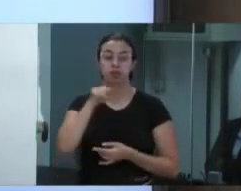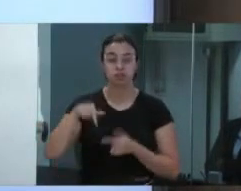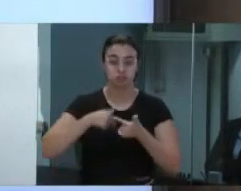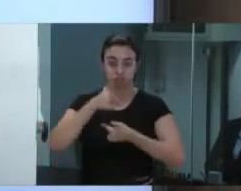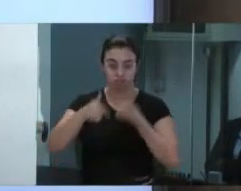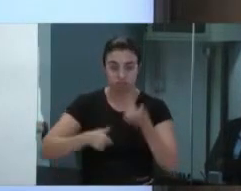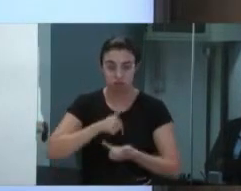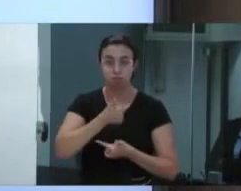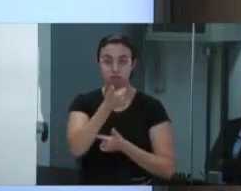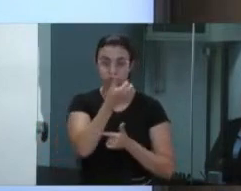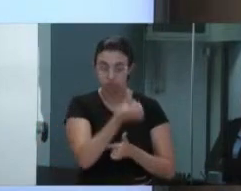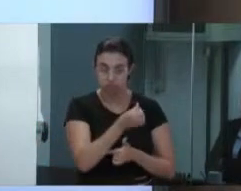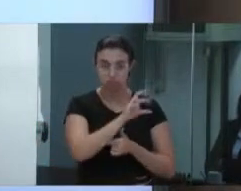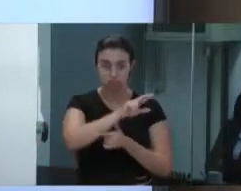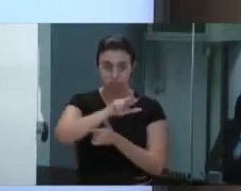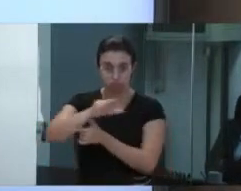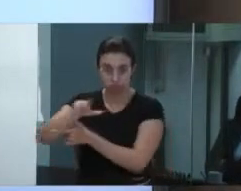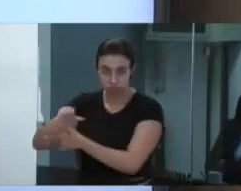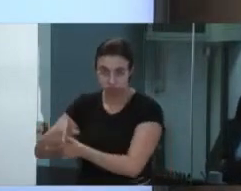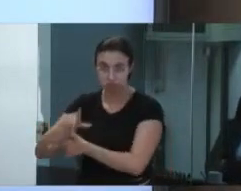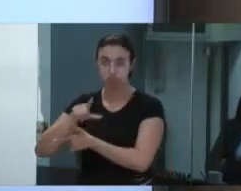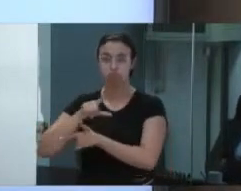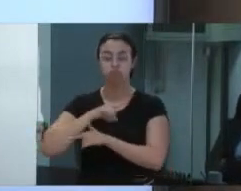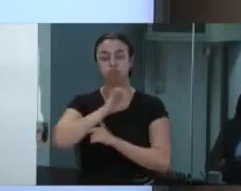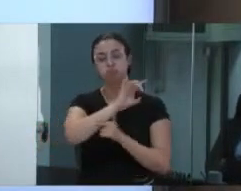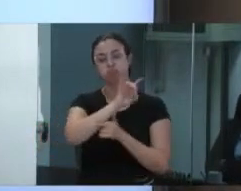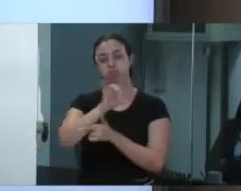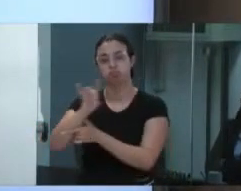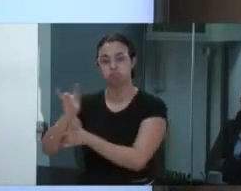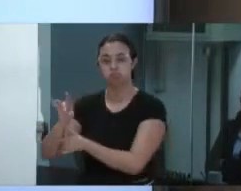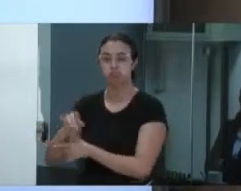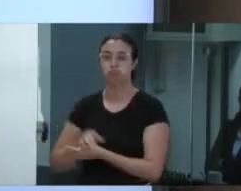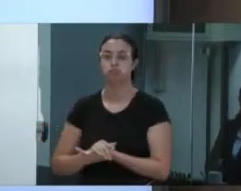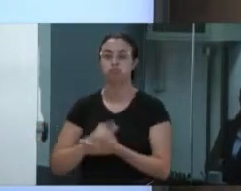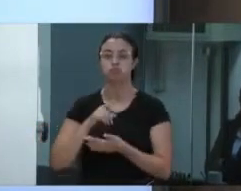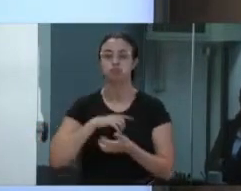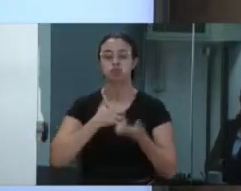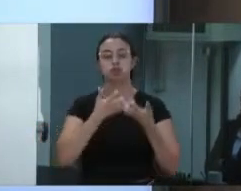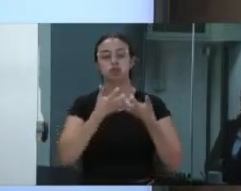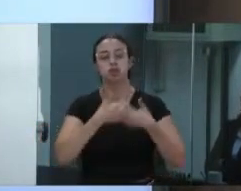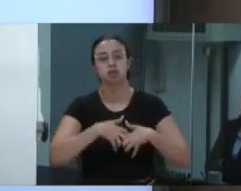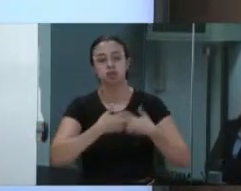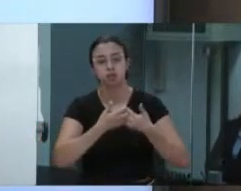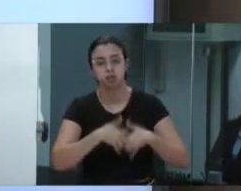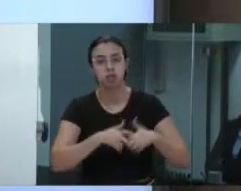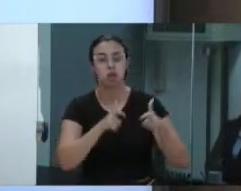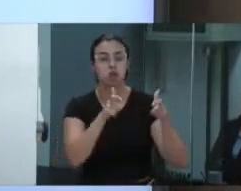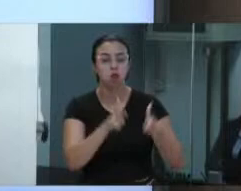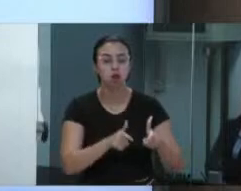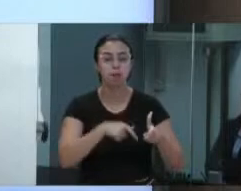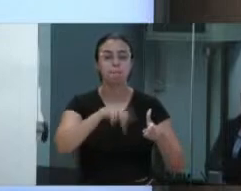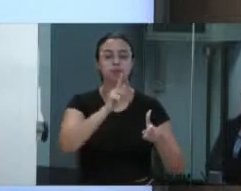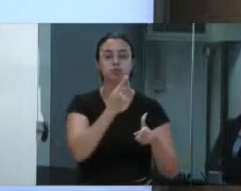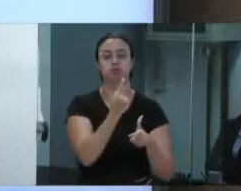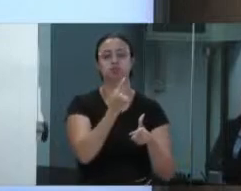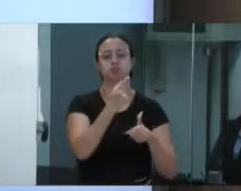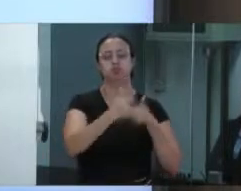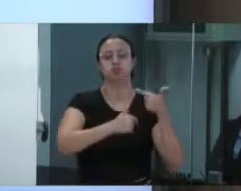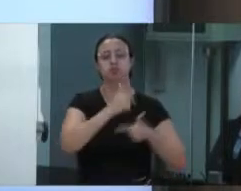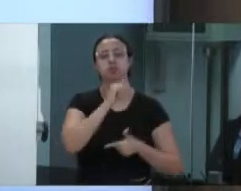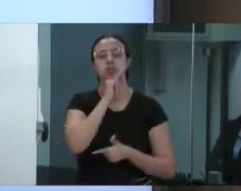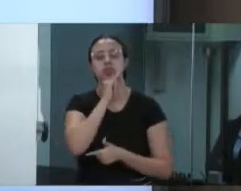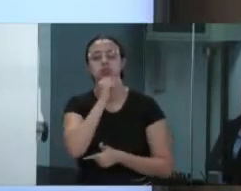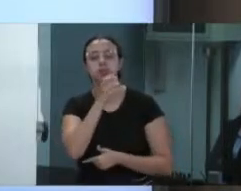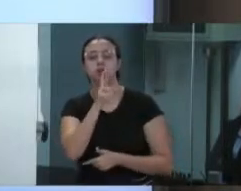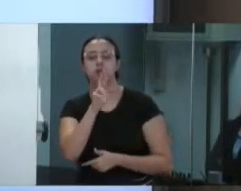que a gente está trazendo, né, e que a gente vem prestar contas. A gente tem equipamentos com mais de um serviço, como é o caso do CREAS, por exemplo,